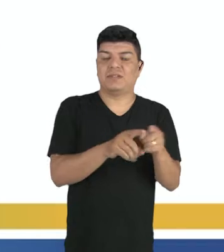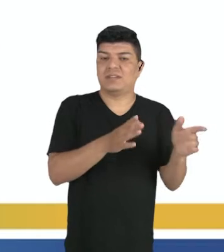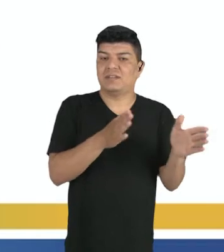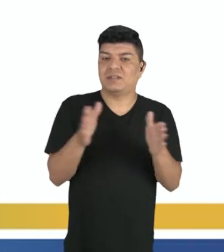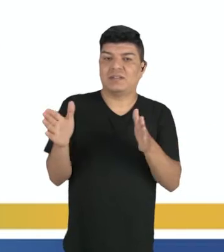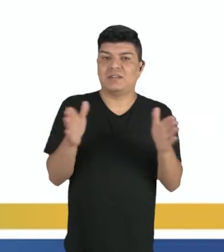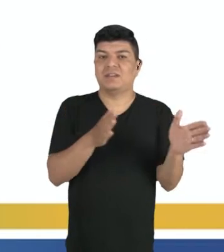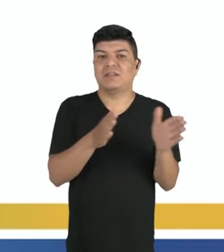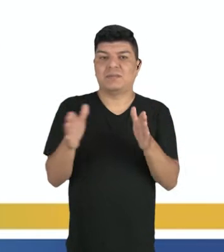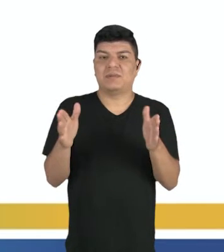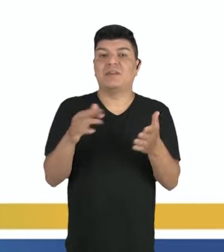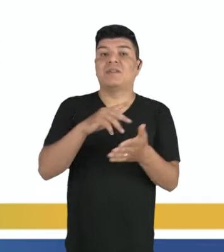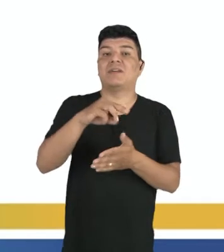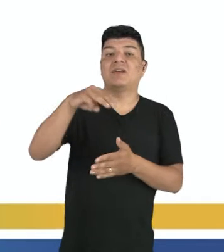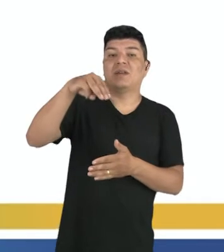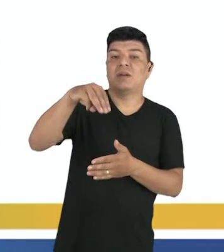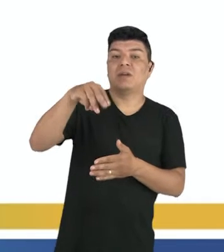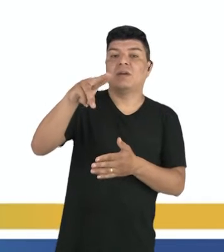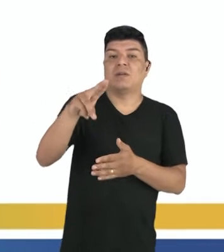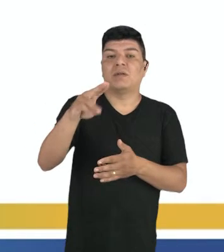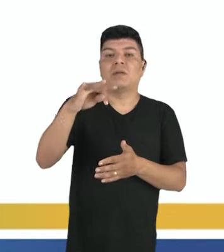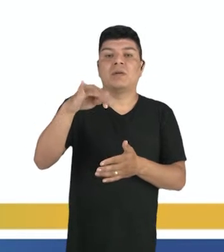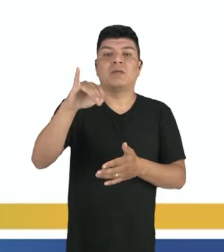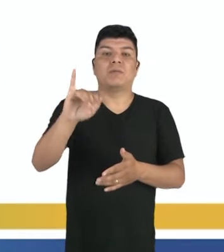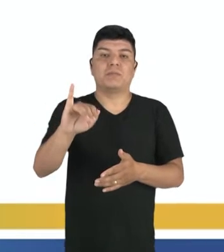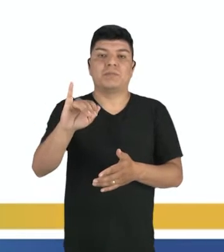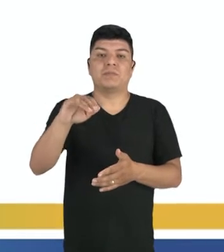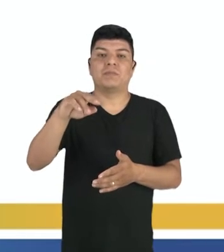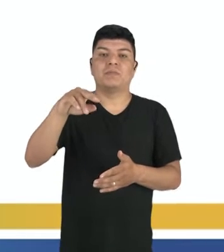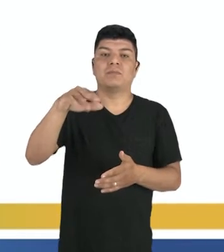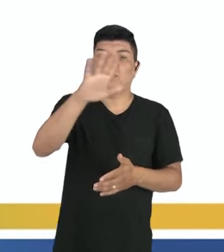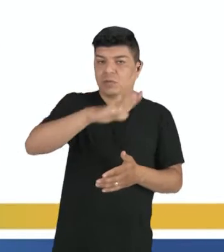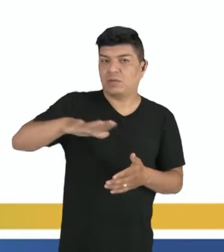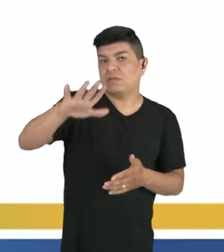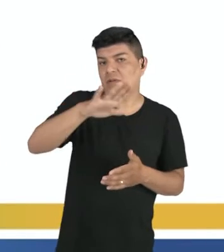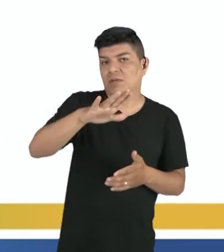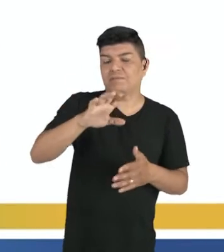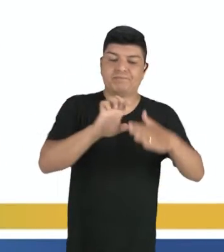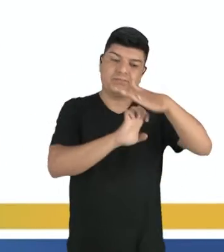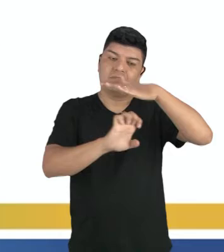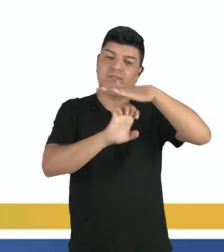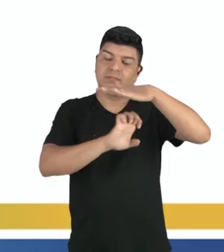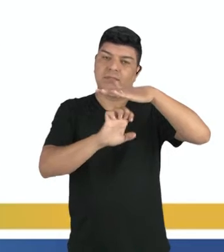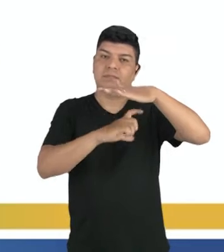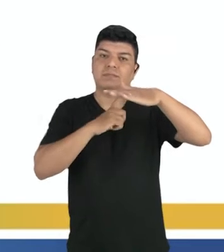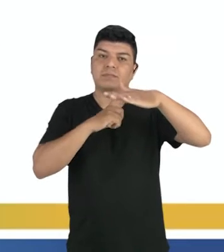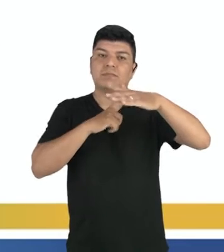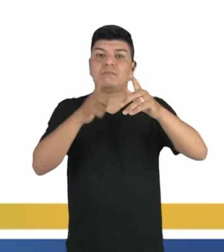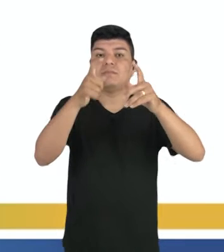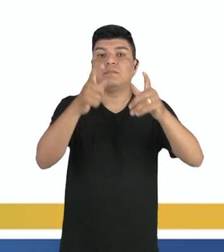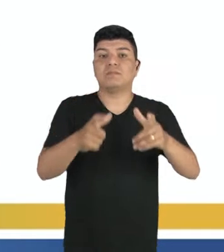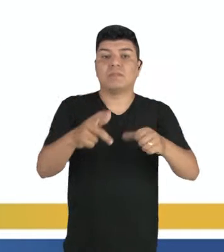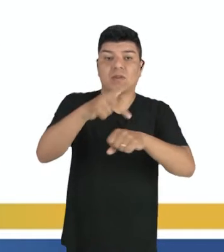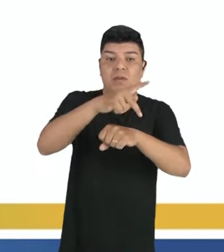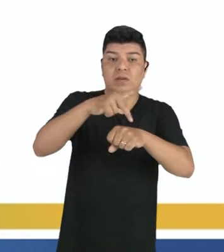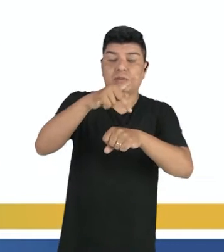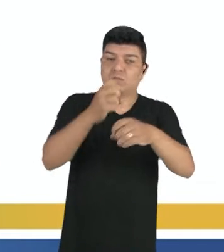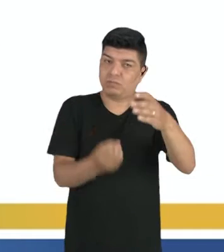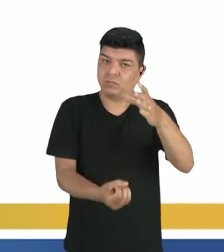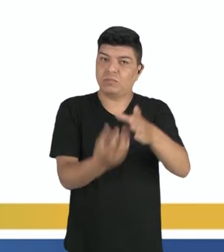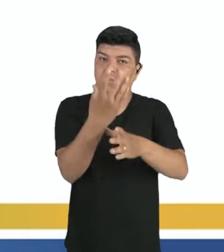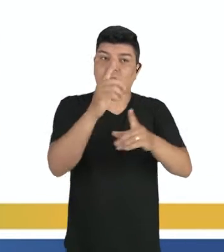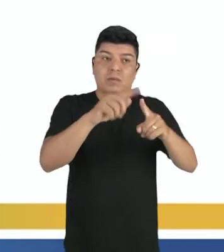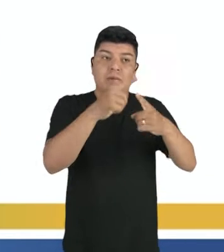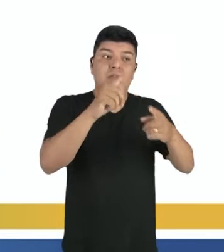aí as multinacionais. O que são as multinacionais? São aquelas grandes empresas que tem a sua sede no seu país de origem